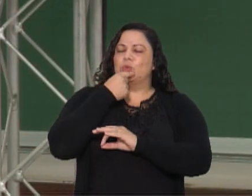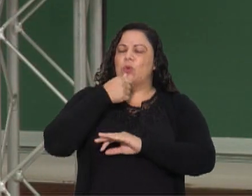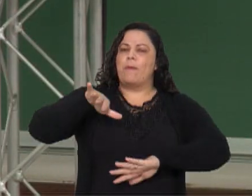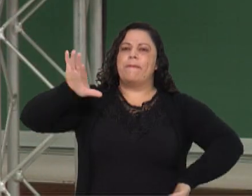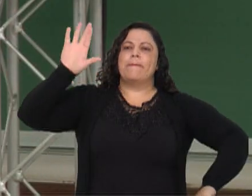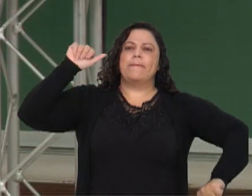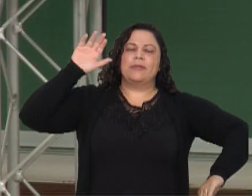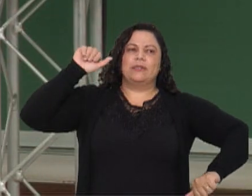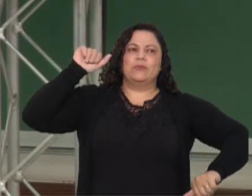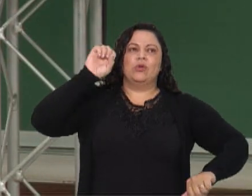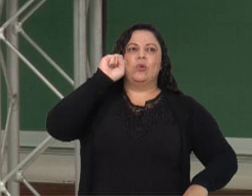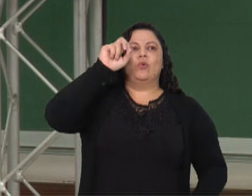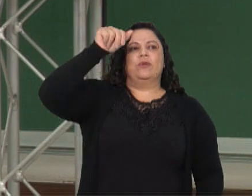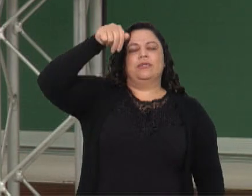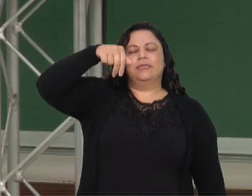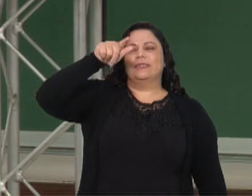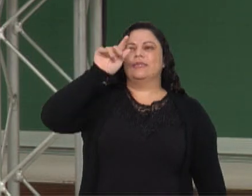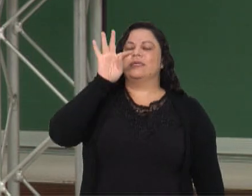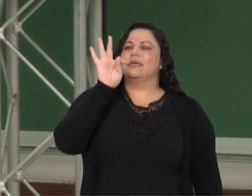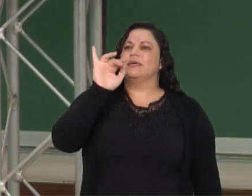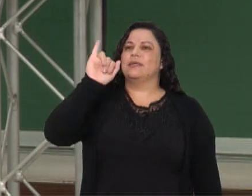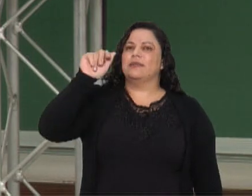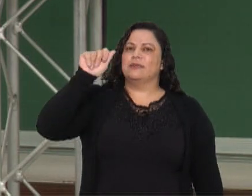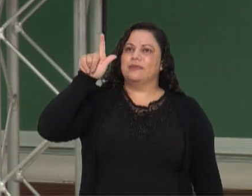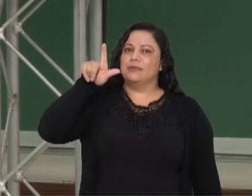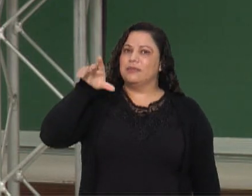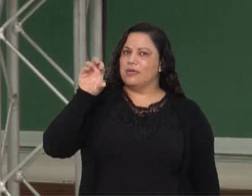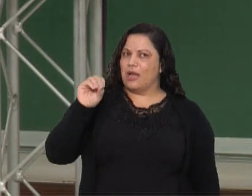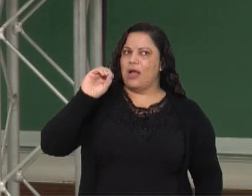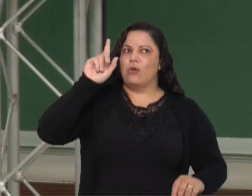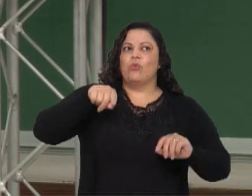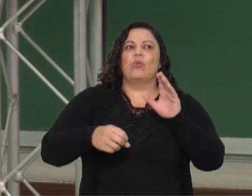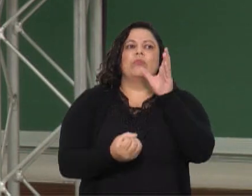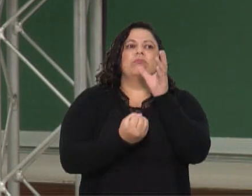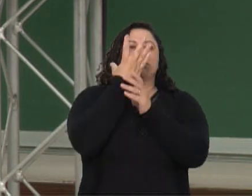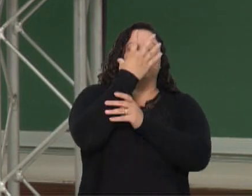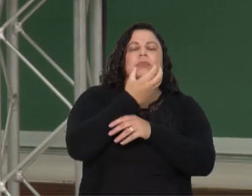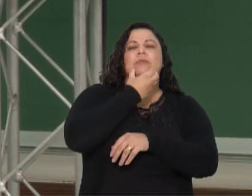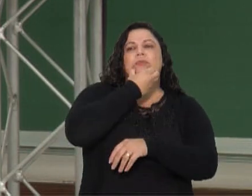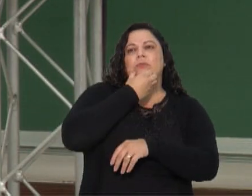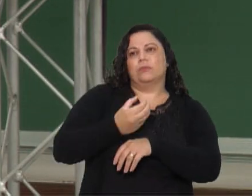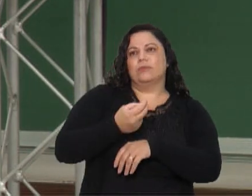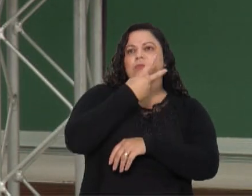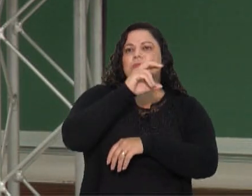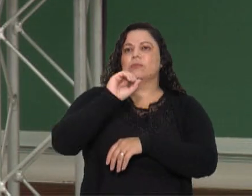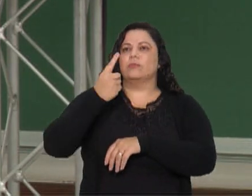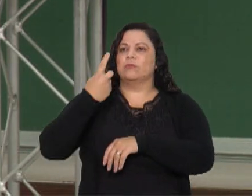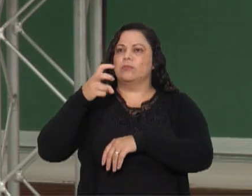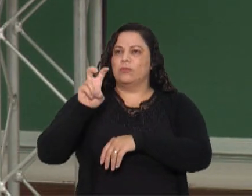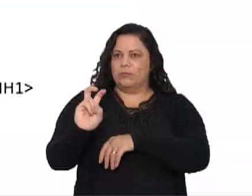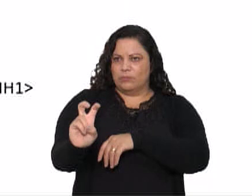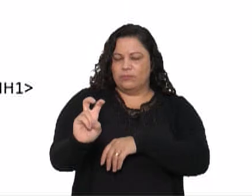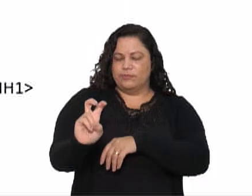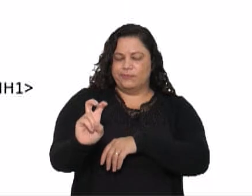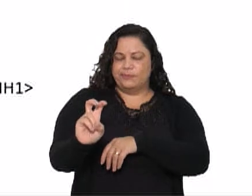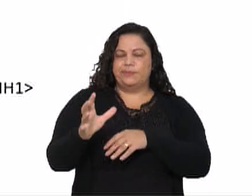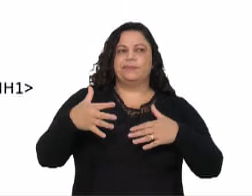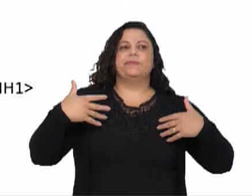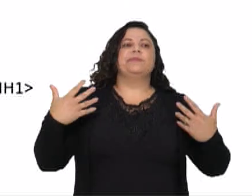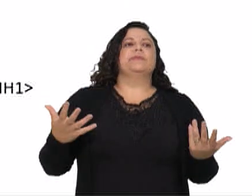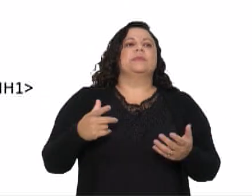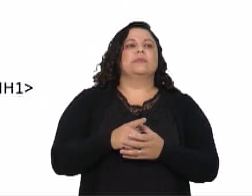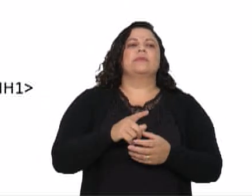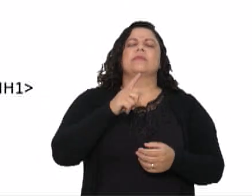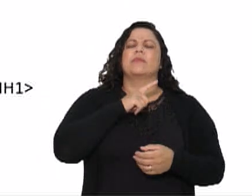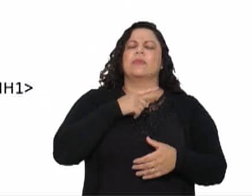Santiago Calatrava, inaugurado em dezembro de 2015, tá? Então aqui, ó, a gente tem a entrada,